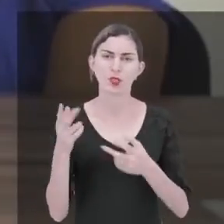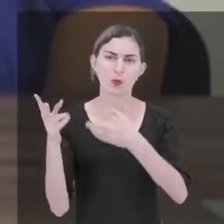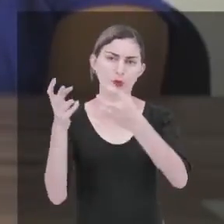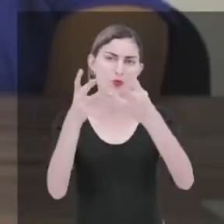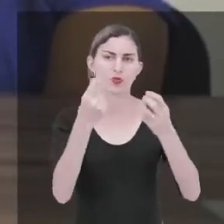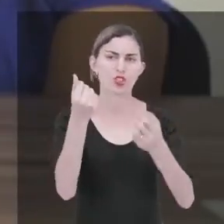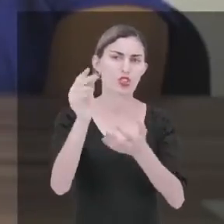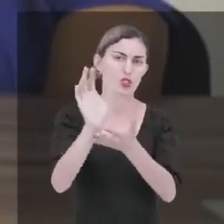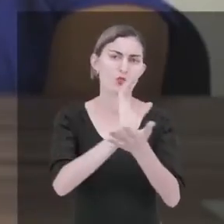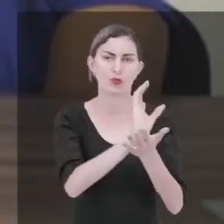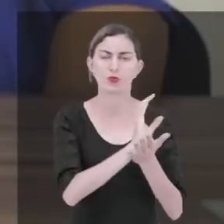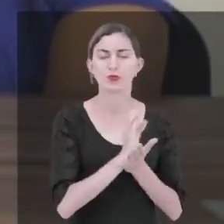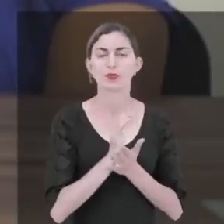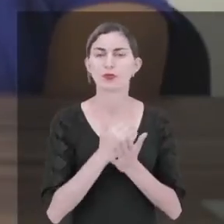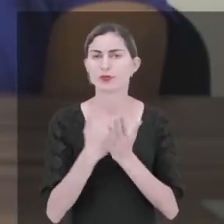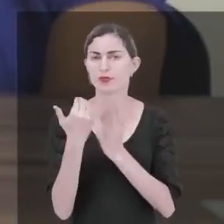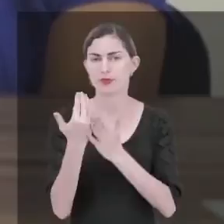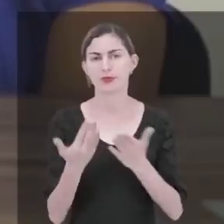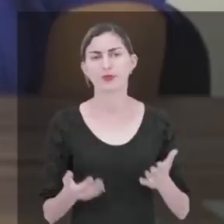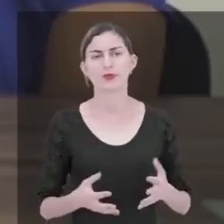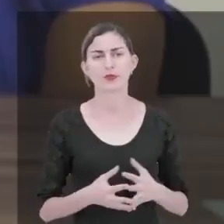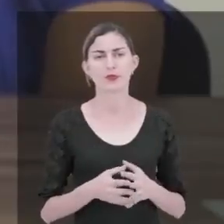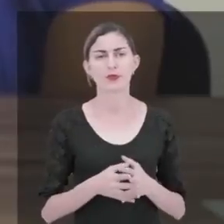mensal tradicional.